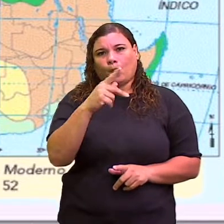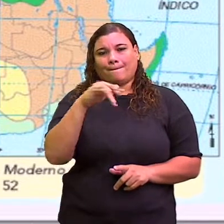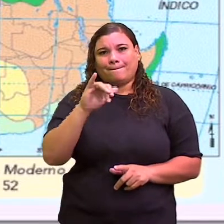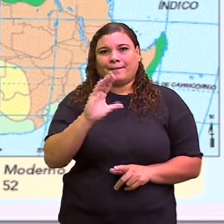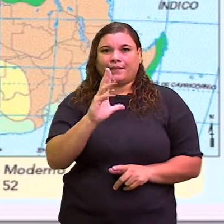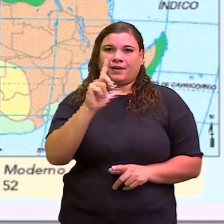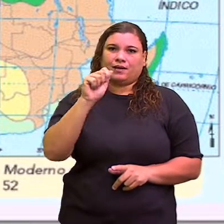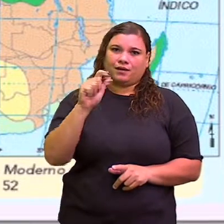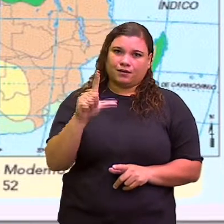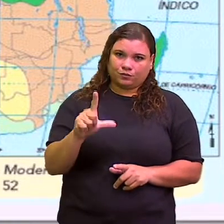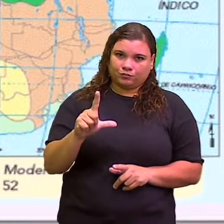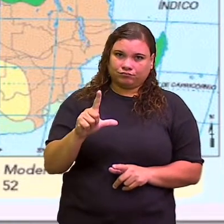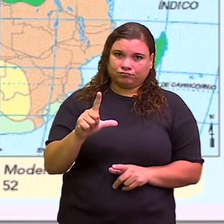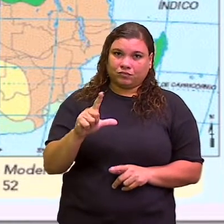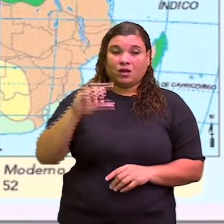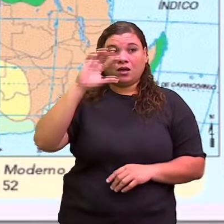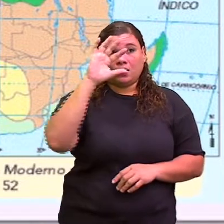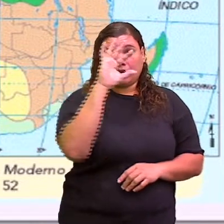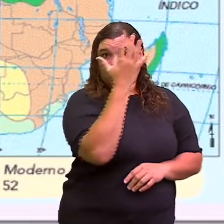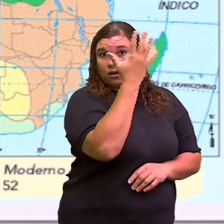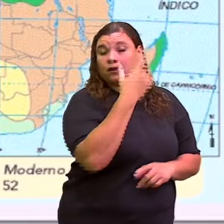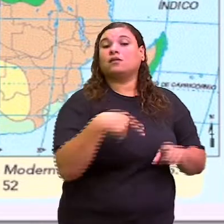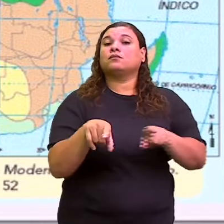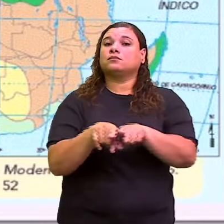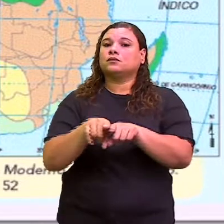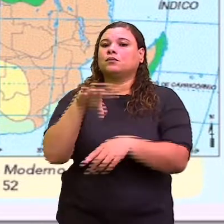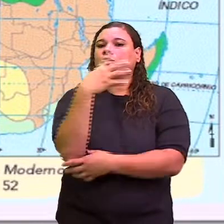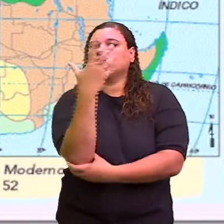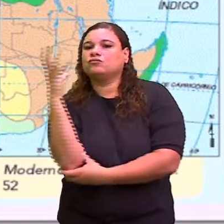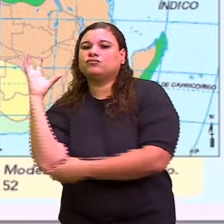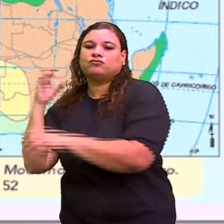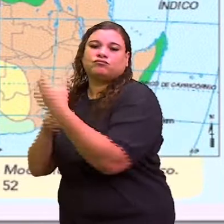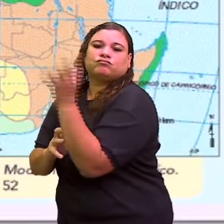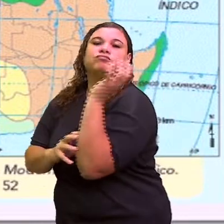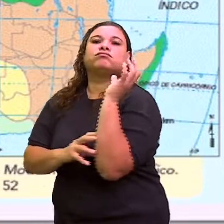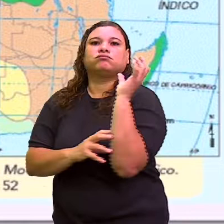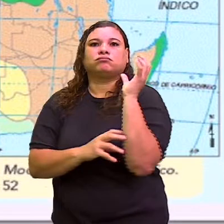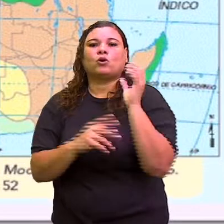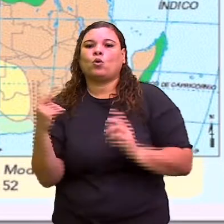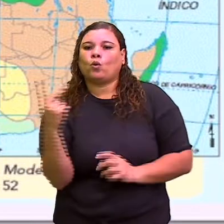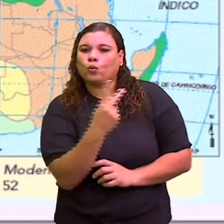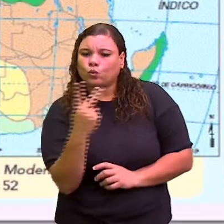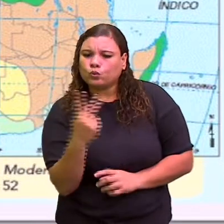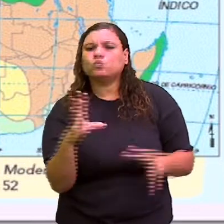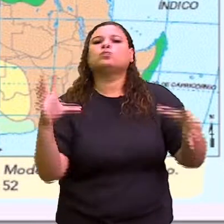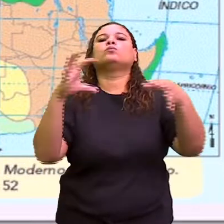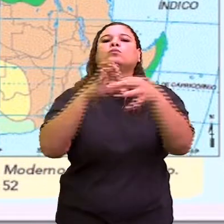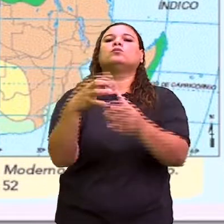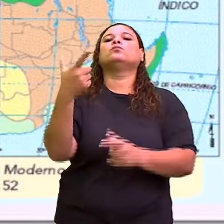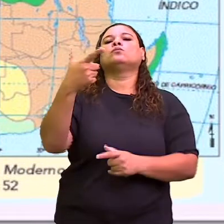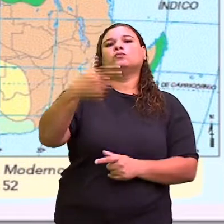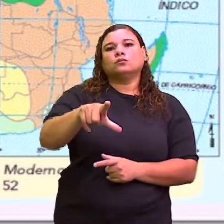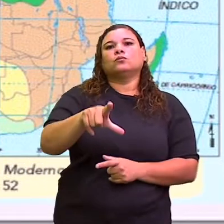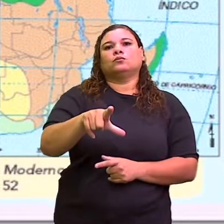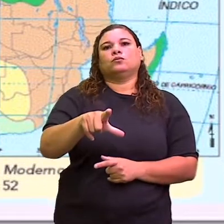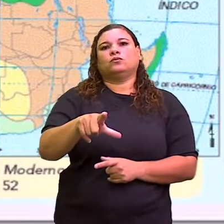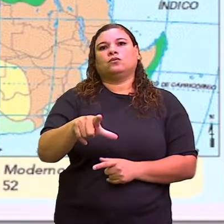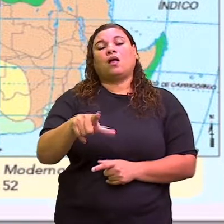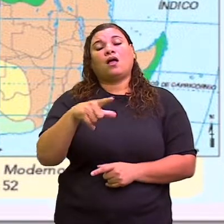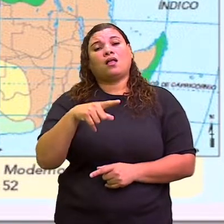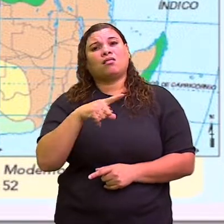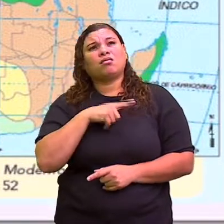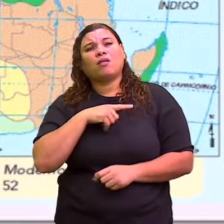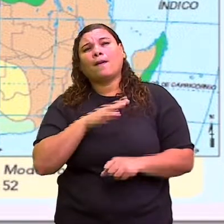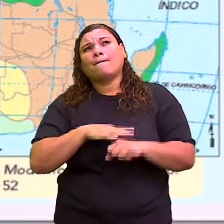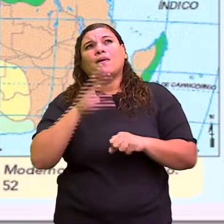tempos, vamos dizer assim, né? Uma temporada do ano sem muita chuva, sem muita umidade. Então,